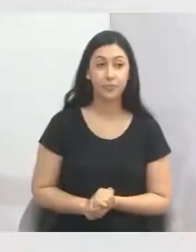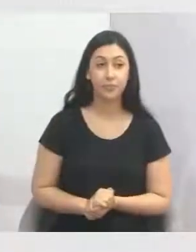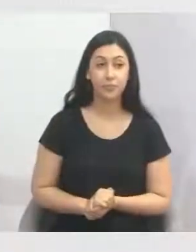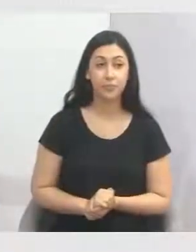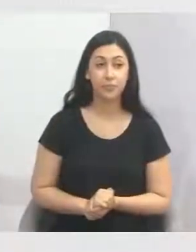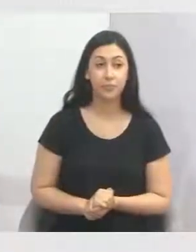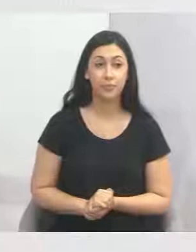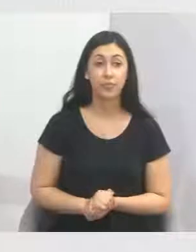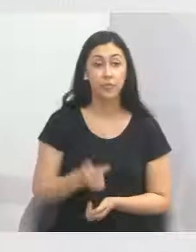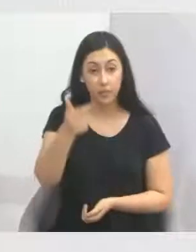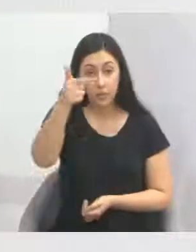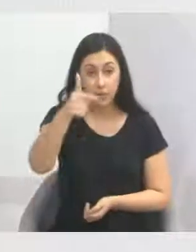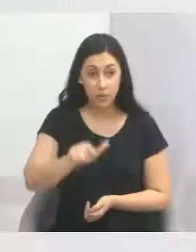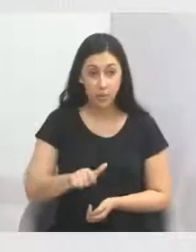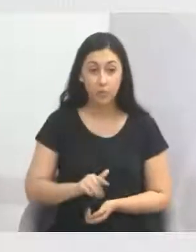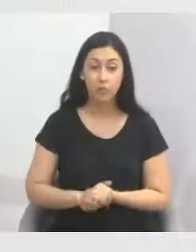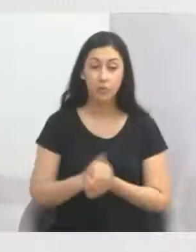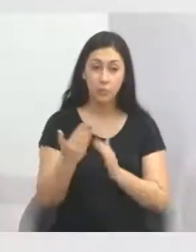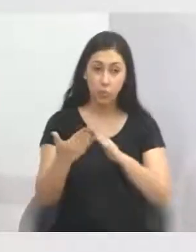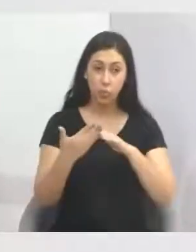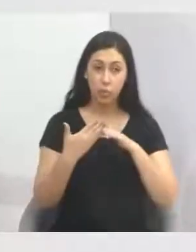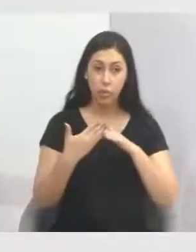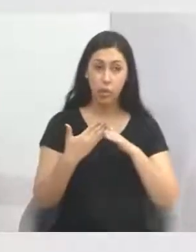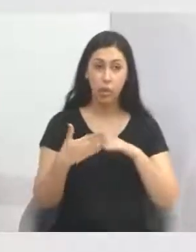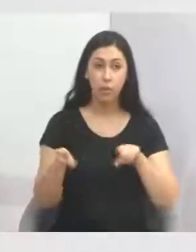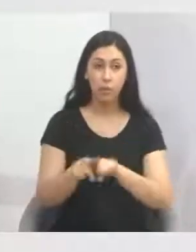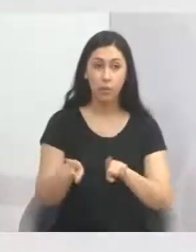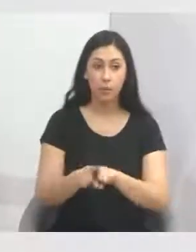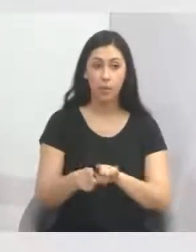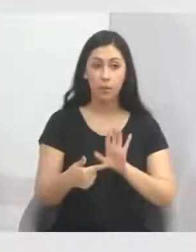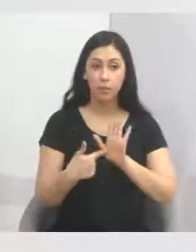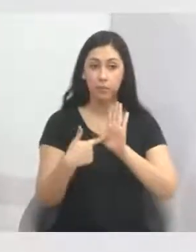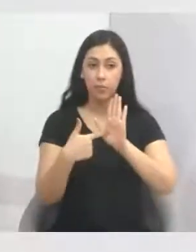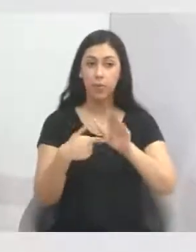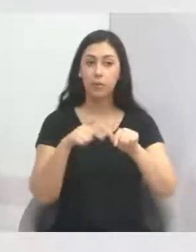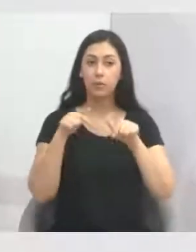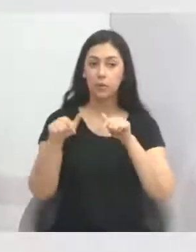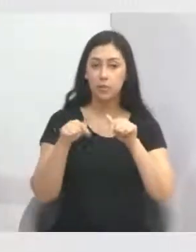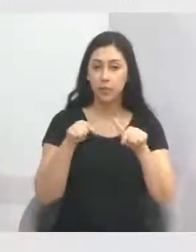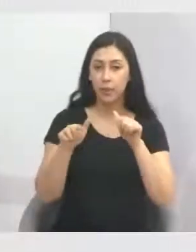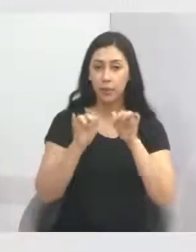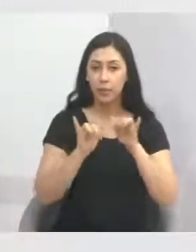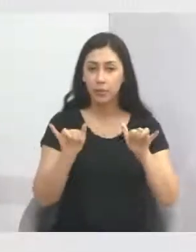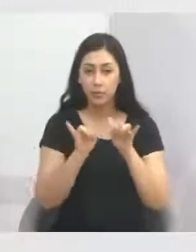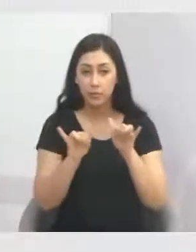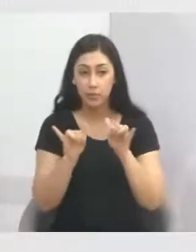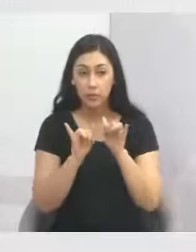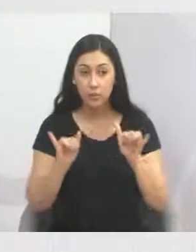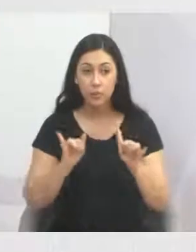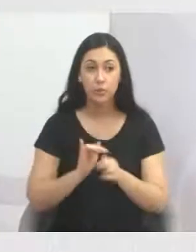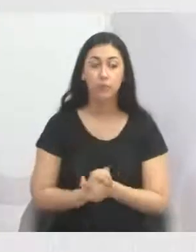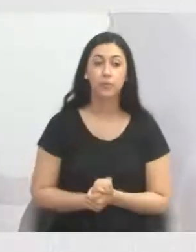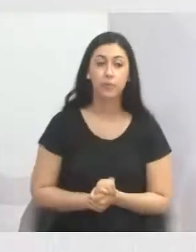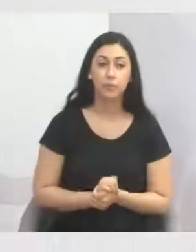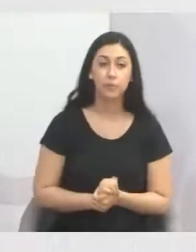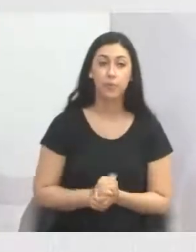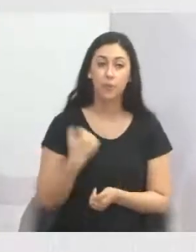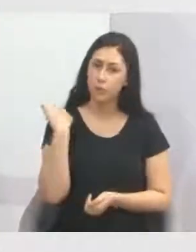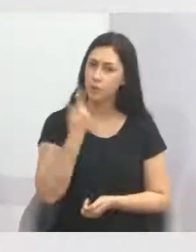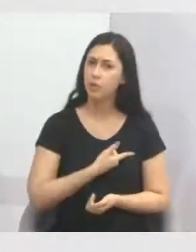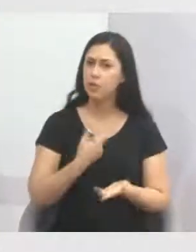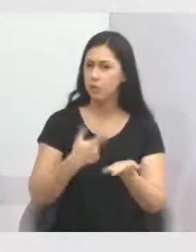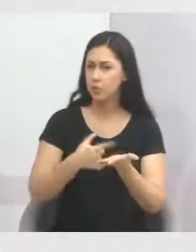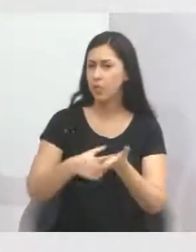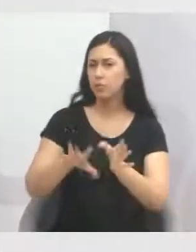aqui, mais uma vez nos atendendo, trouxe aqui seus materiais de trabalho para a gente estar divulgando cada vez mais aí a nossa parceria,